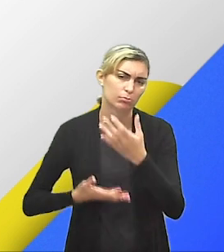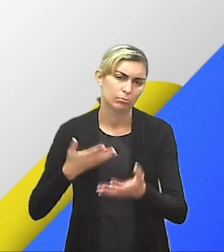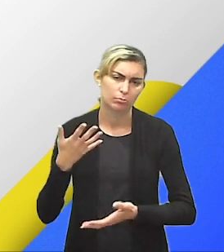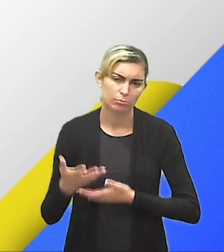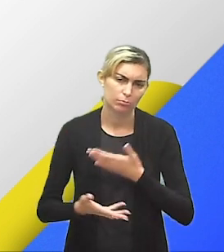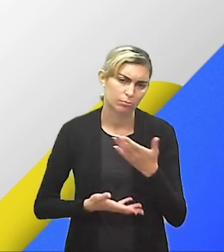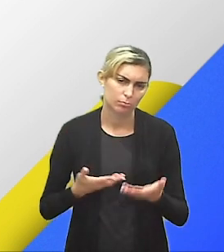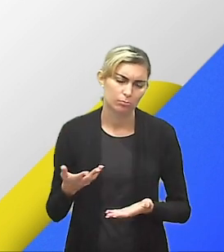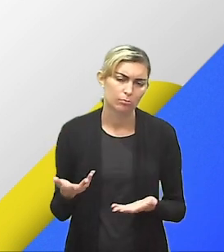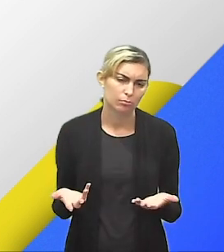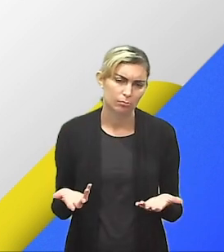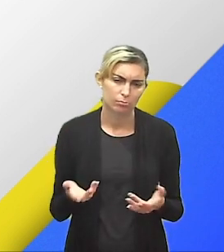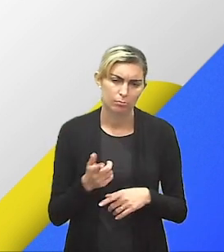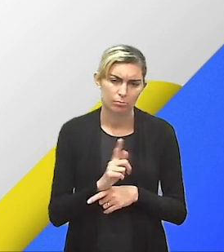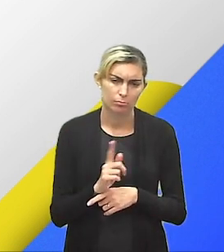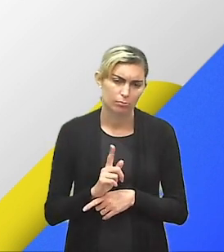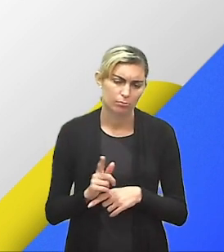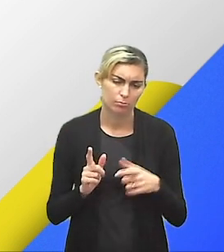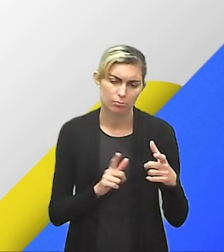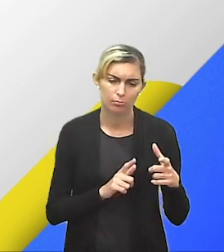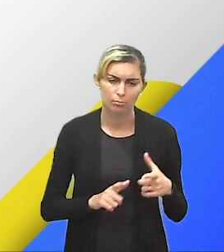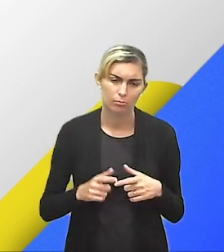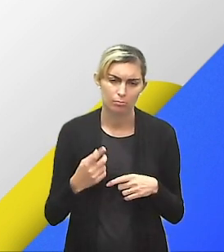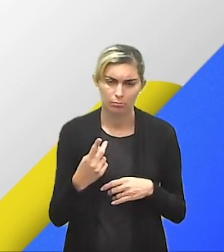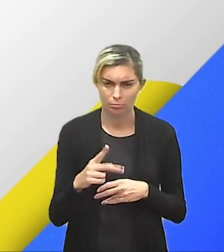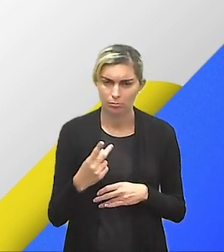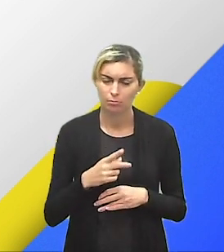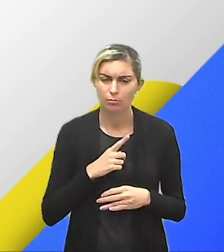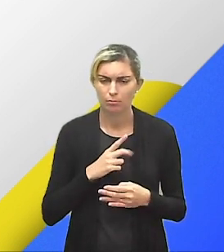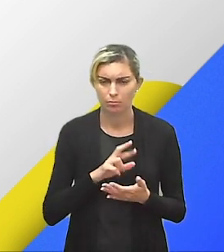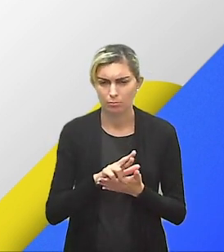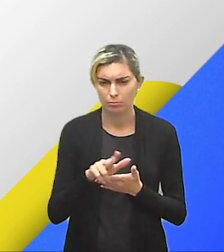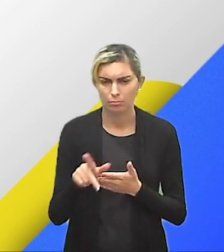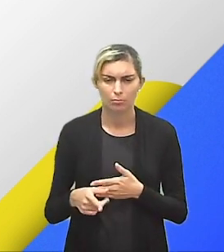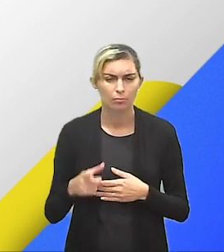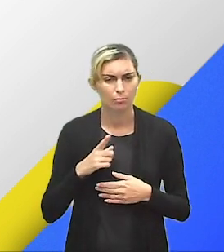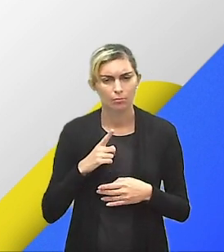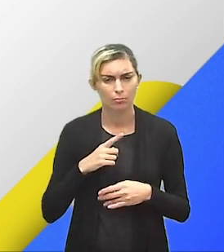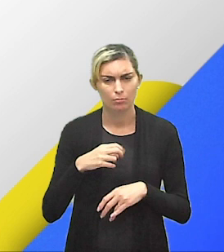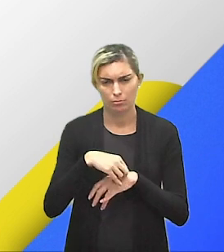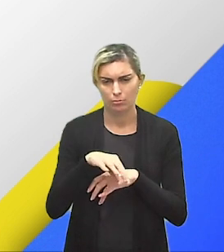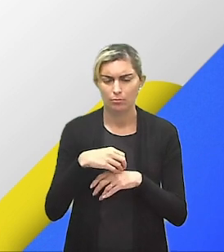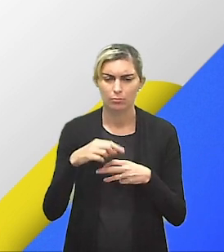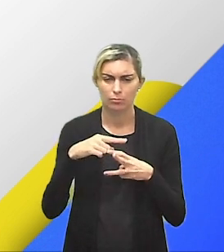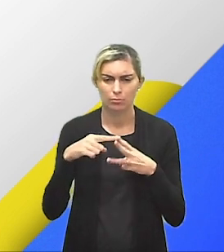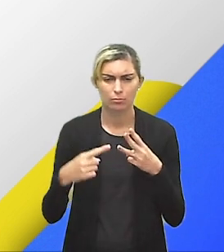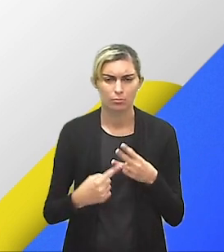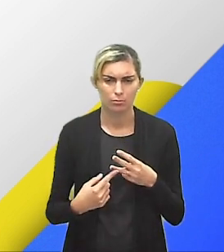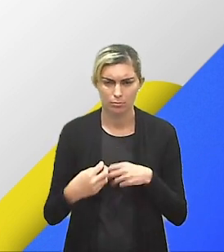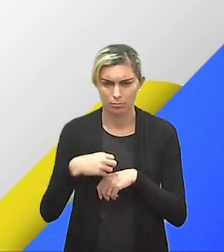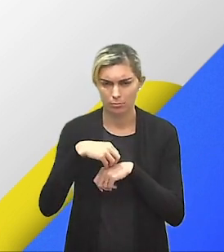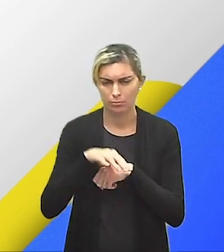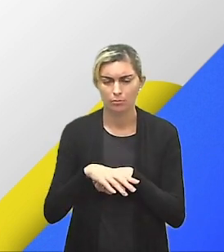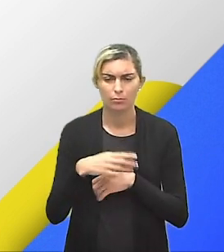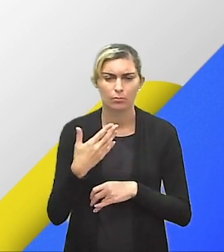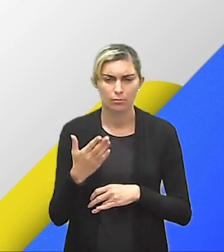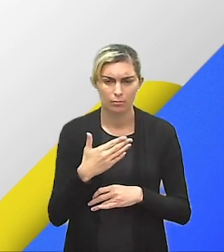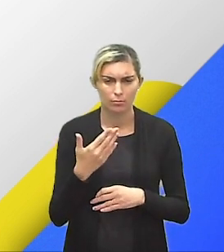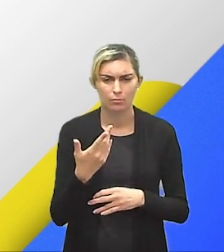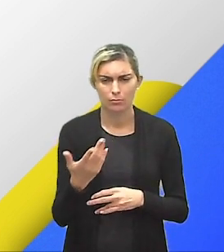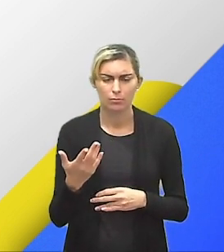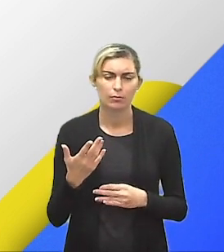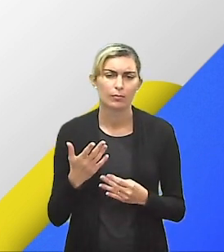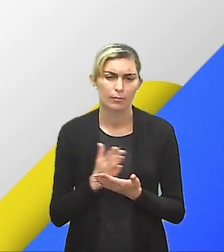implementar a gestão do conhecimento nas organizações? Existem diversos. Eu citei 3 aqui. No e-book tem